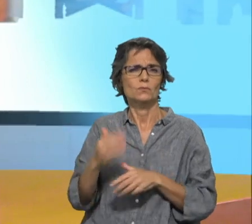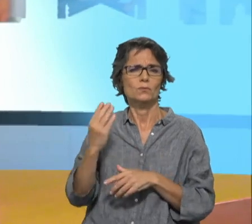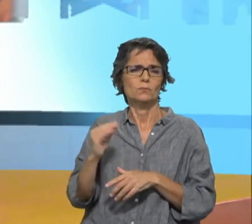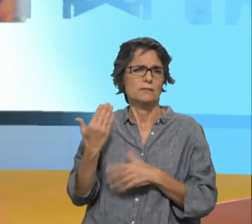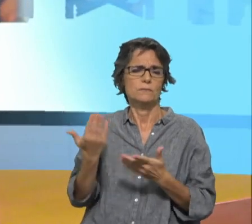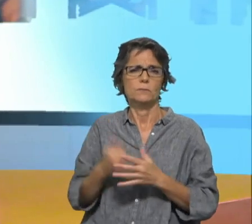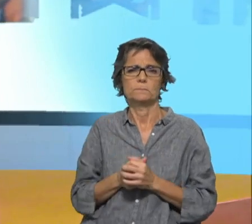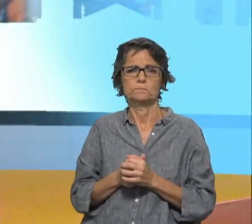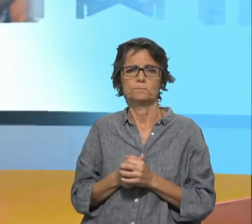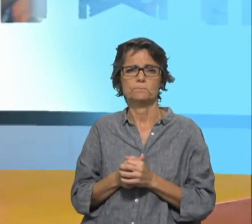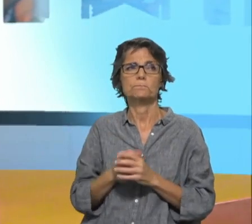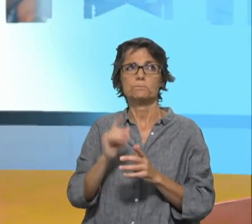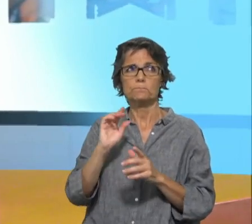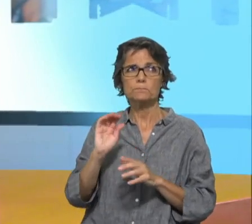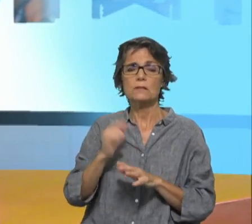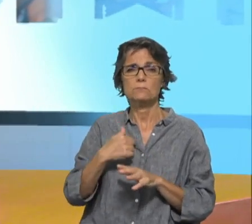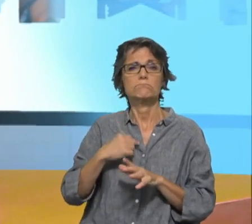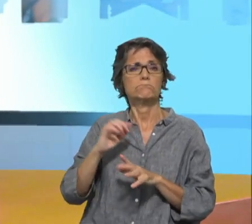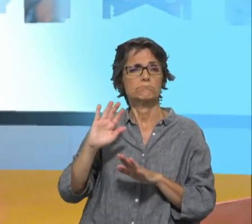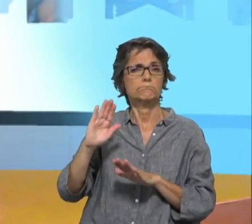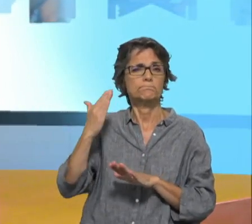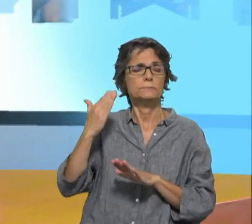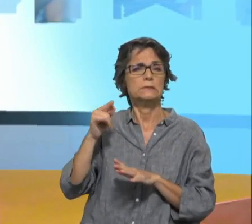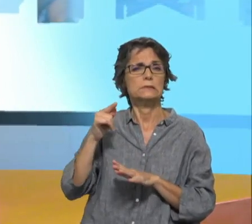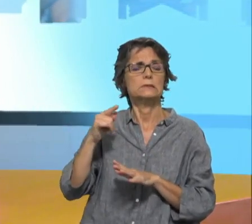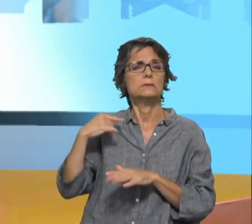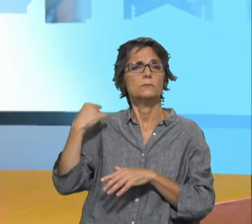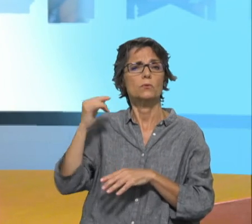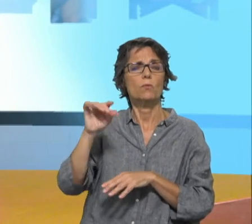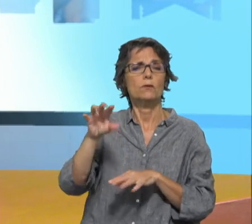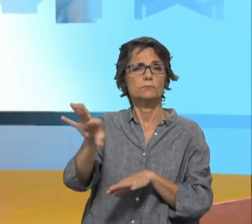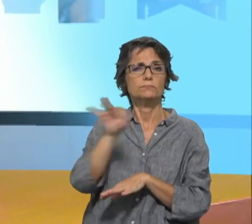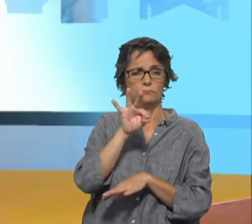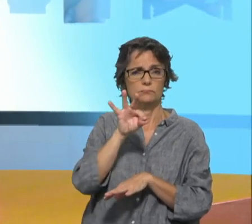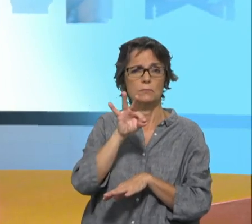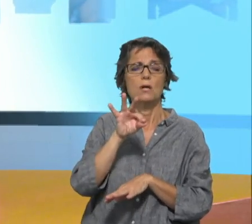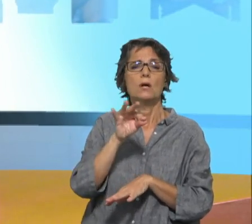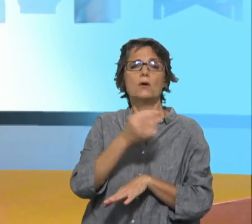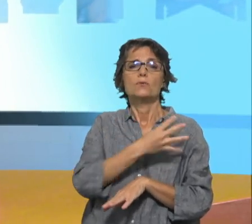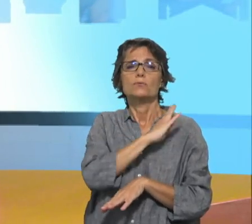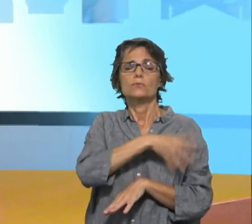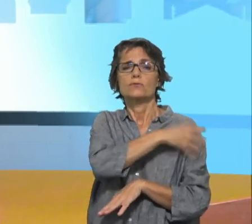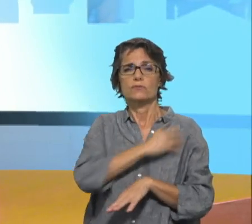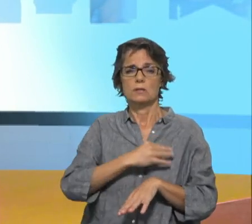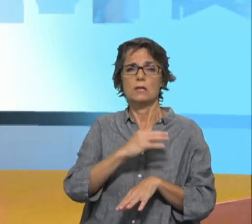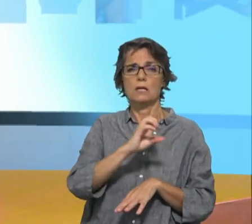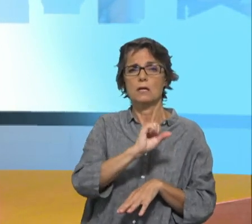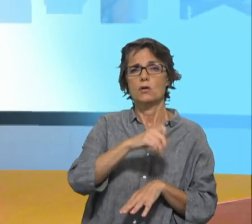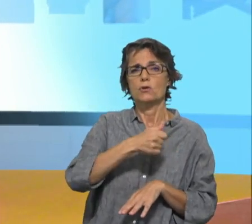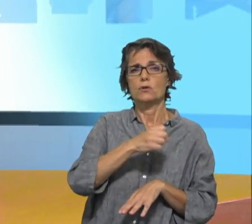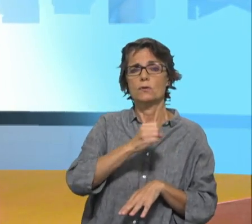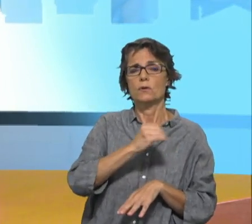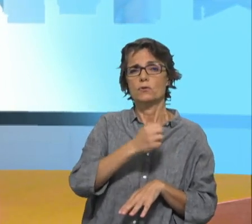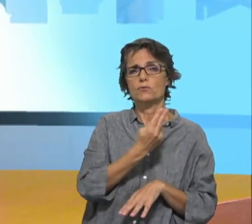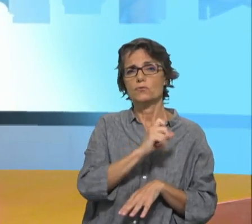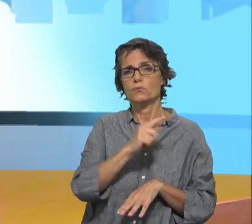última eleição do general Suharto, que, como sabe,